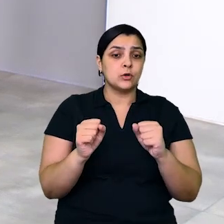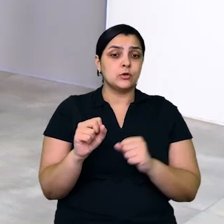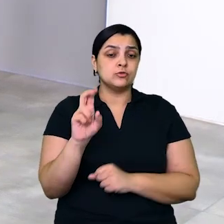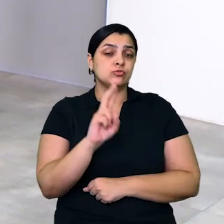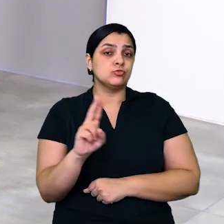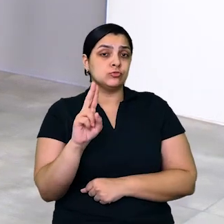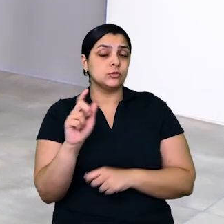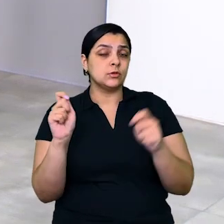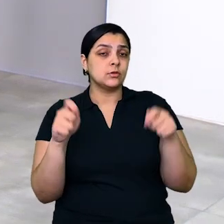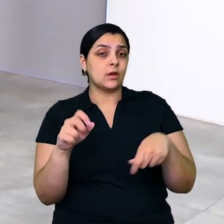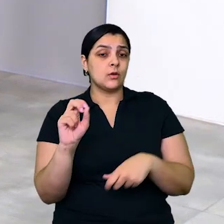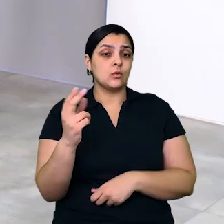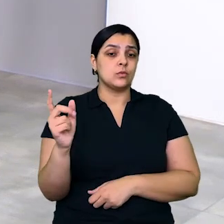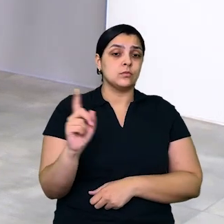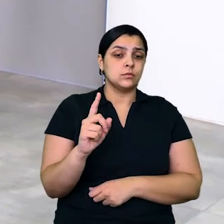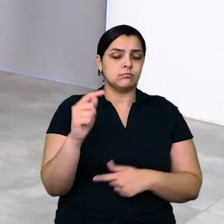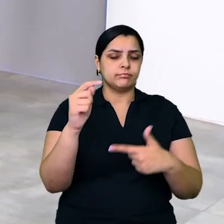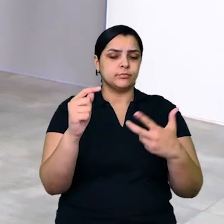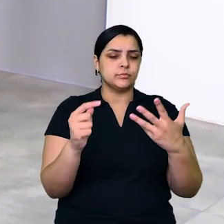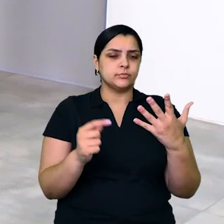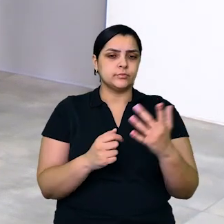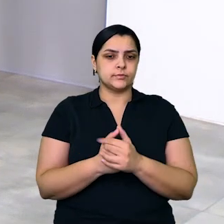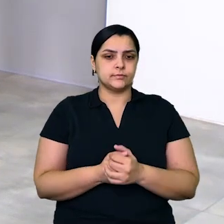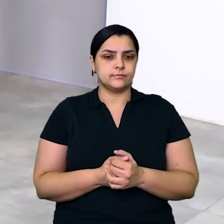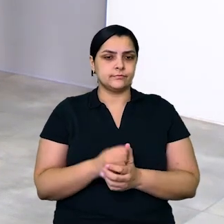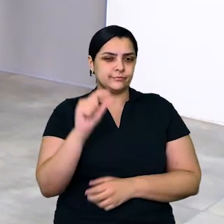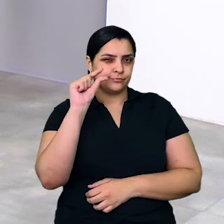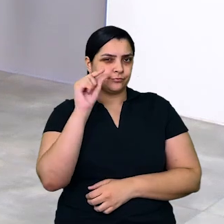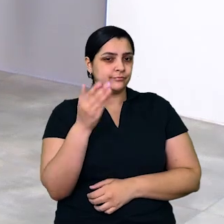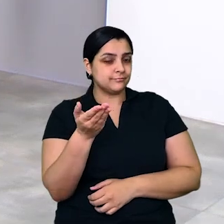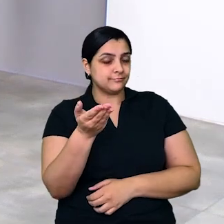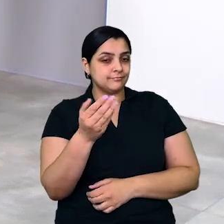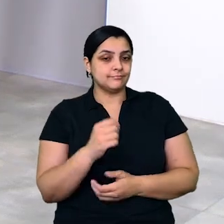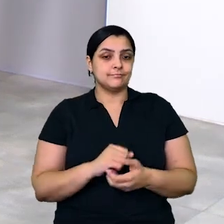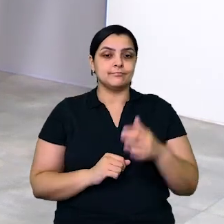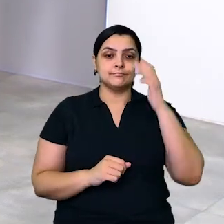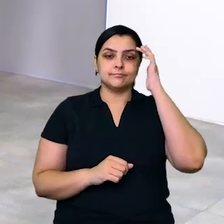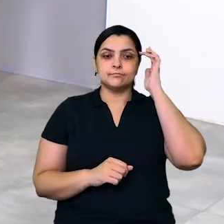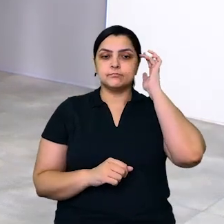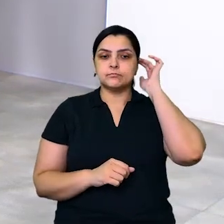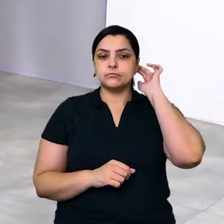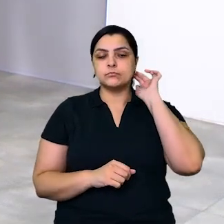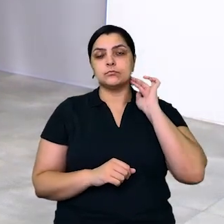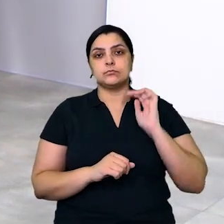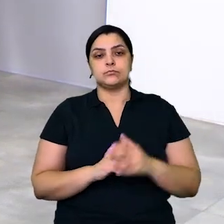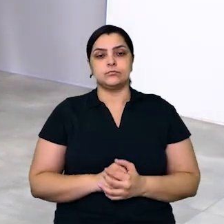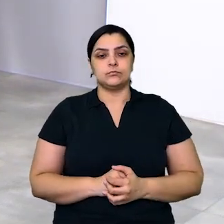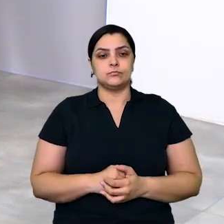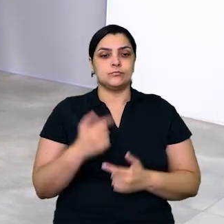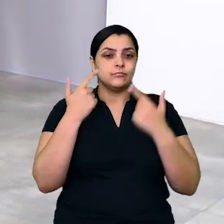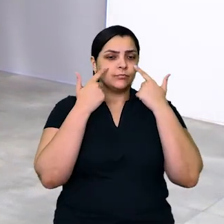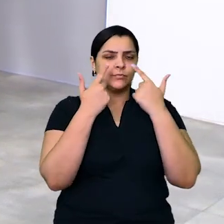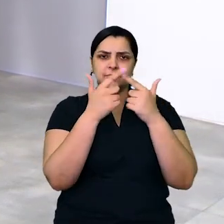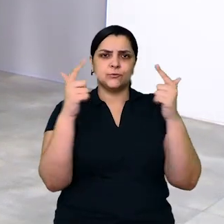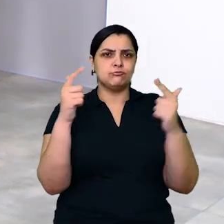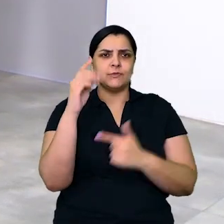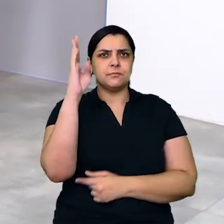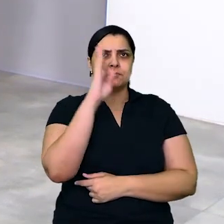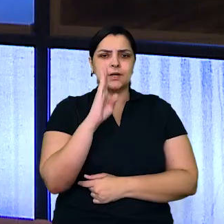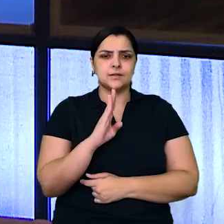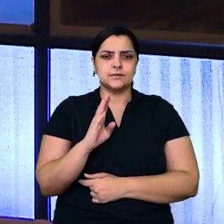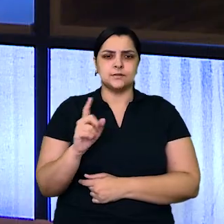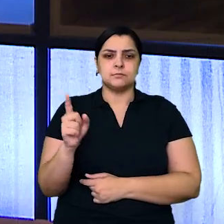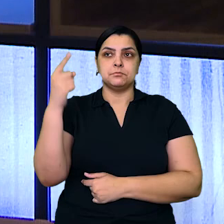situações pode ser apresentado, entre outras questões. Vamos dar uma olhadinha no que vem por aí. Não existe brasileiro